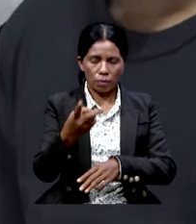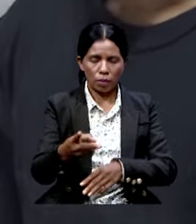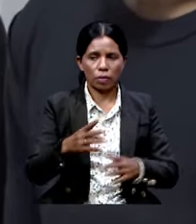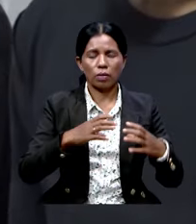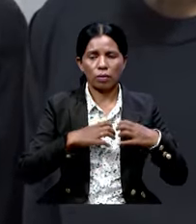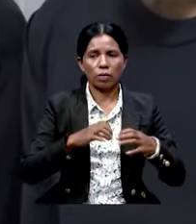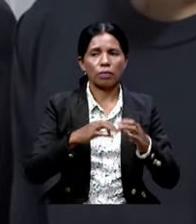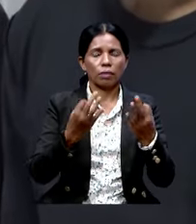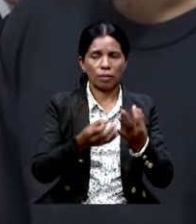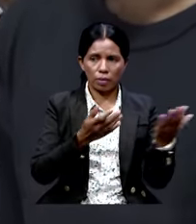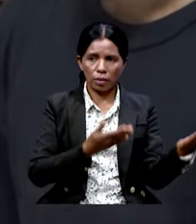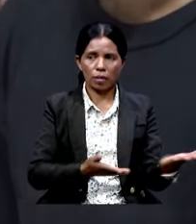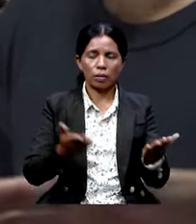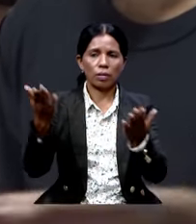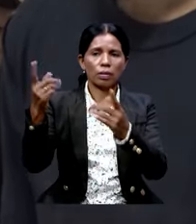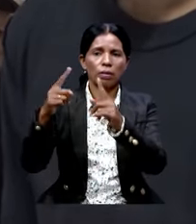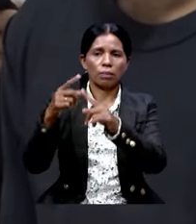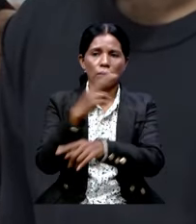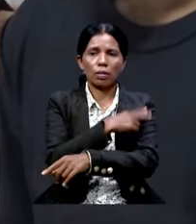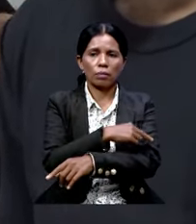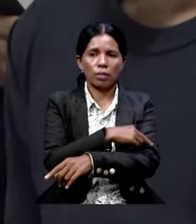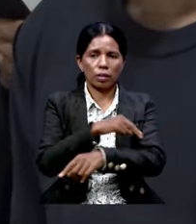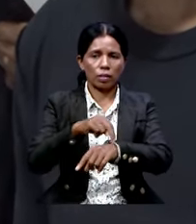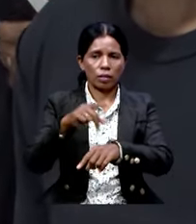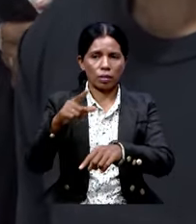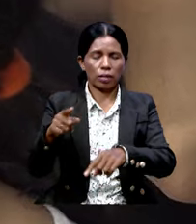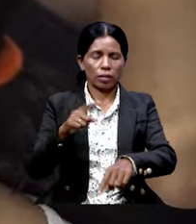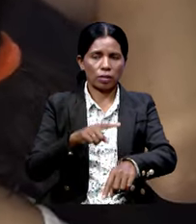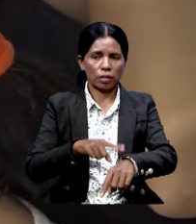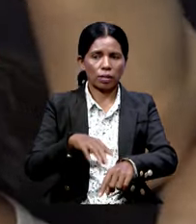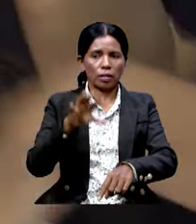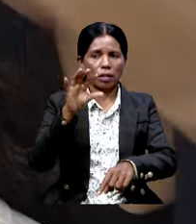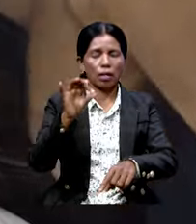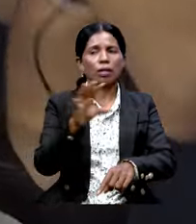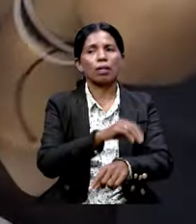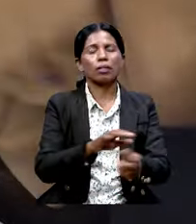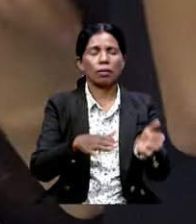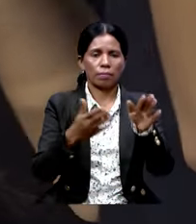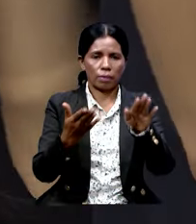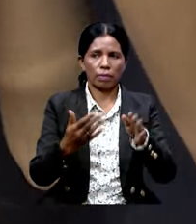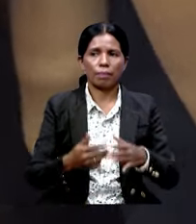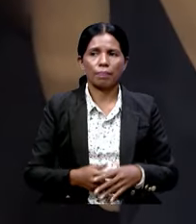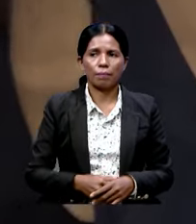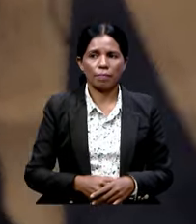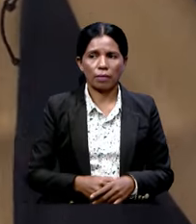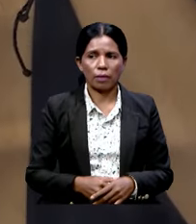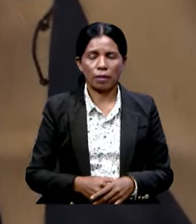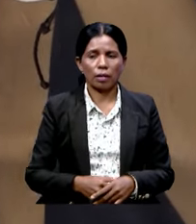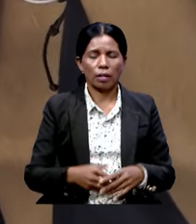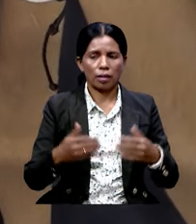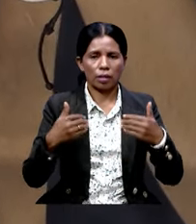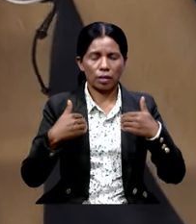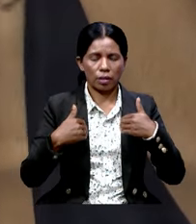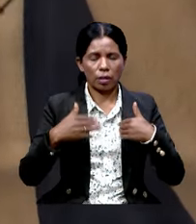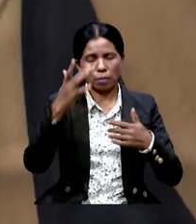família Loriquedas para Hospital Nacional, mas bem ia Tukuhito, saudoso Hakoto Ish. Nia ia mos riwayat jantung,